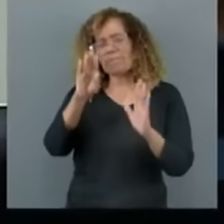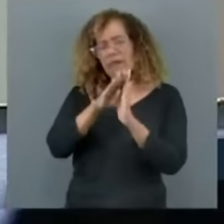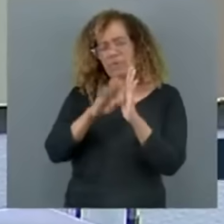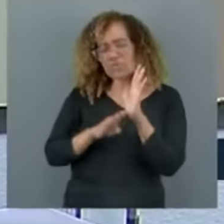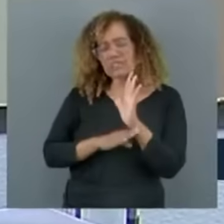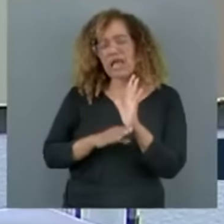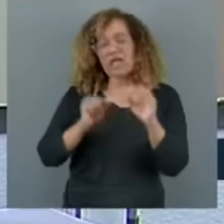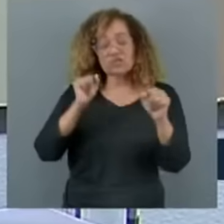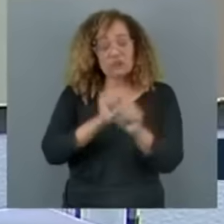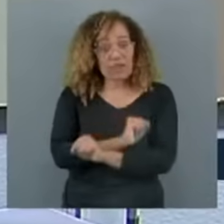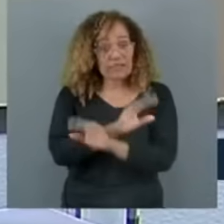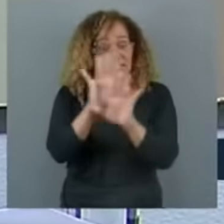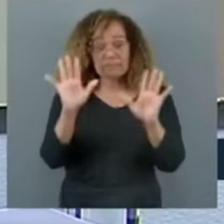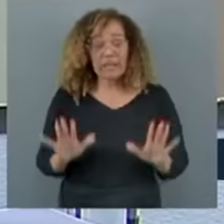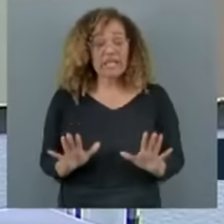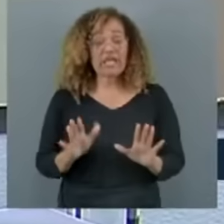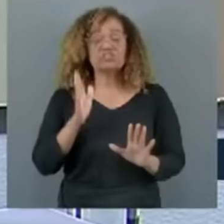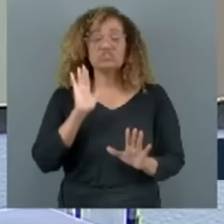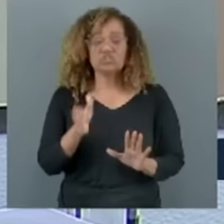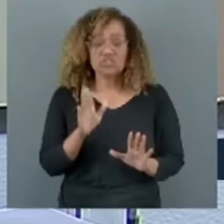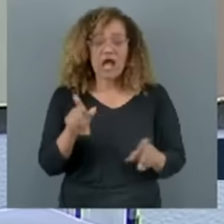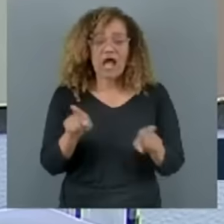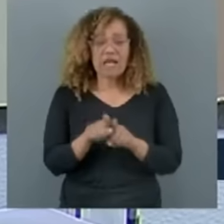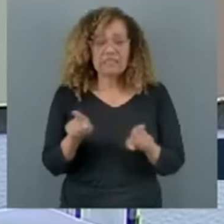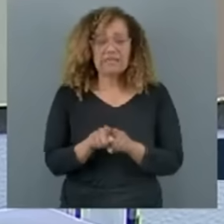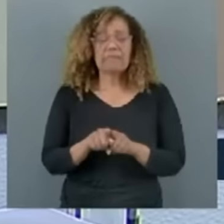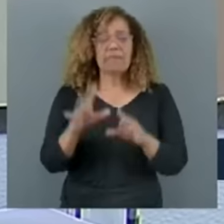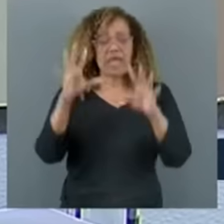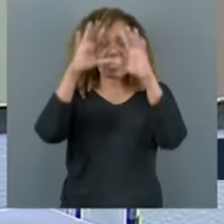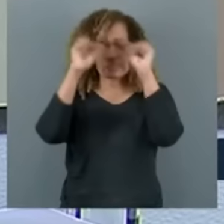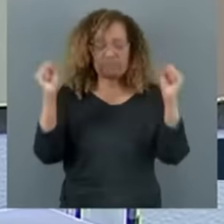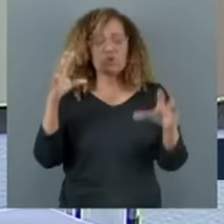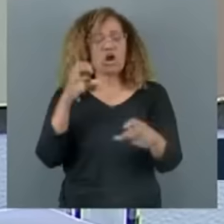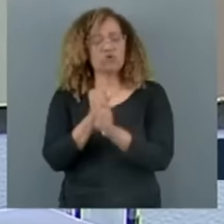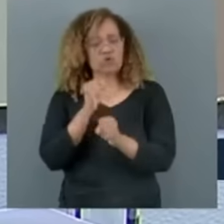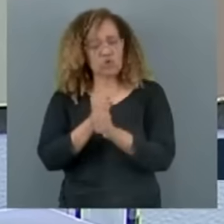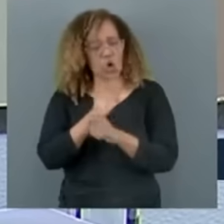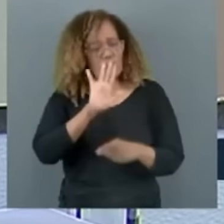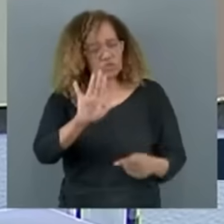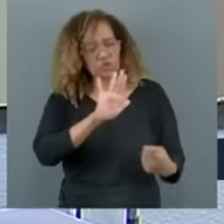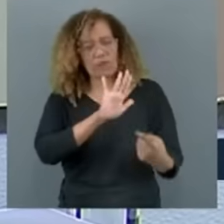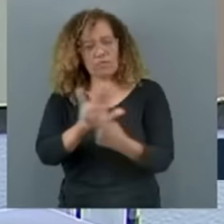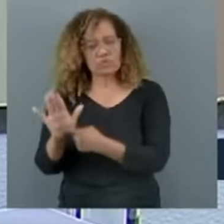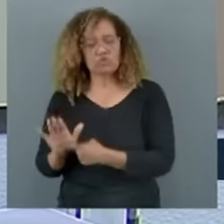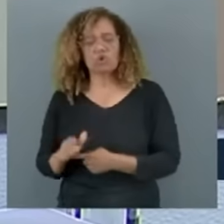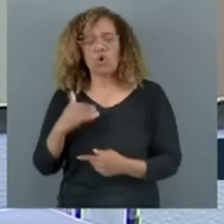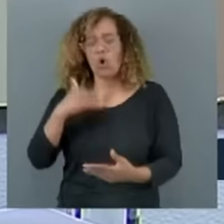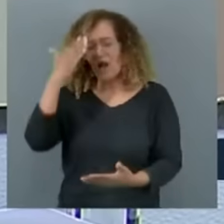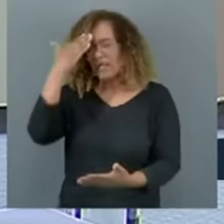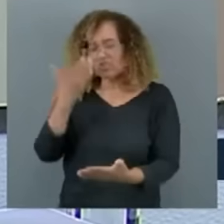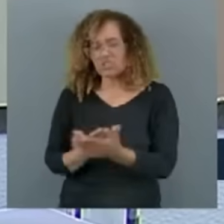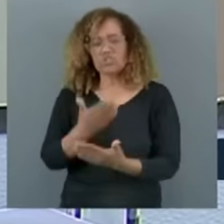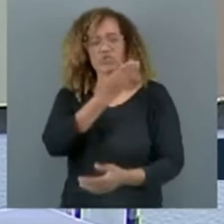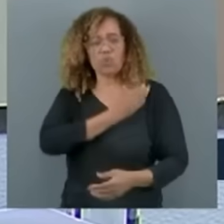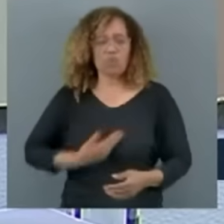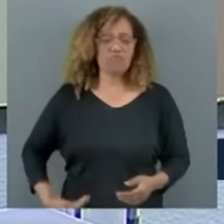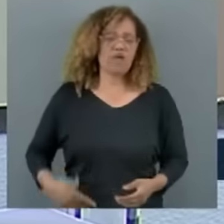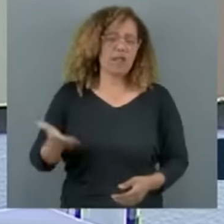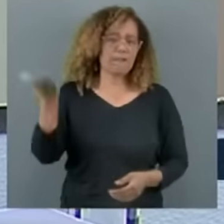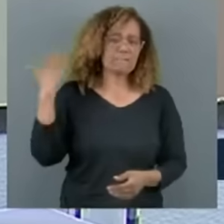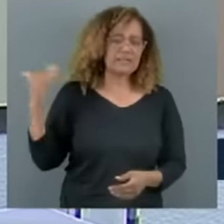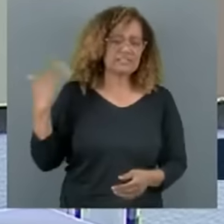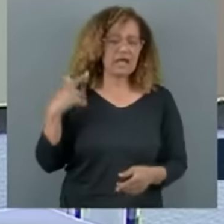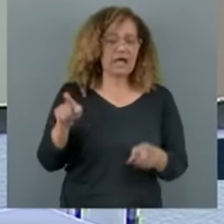transparentes, que já foram até auditados pelo Tribunal de Contas, a pedido do governo anterior, em